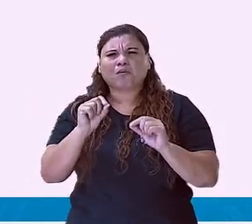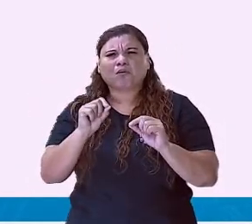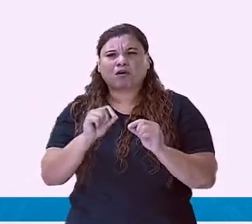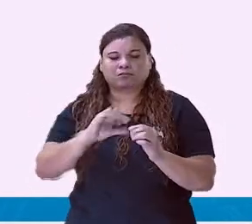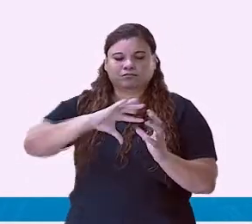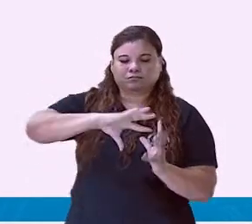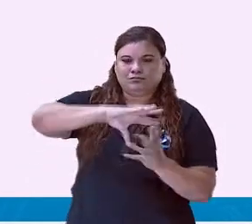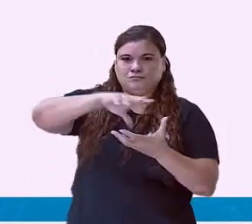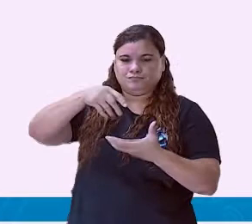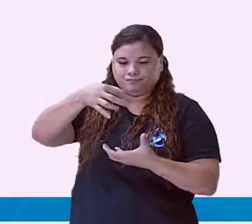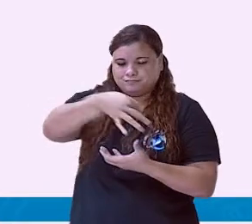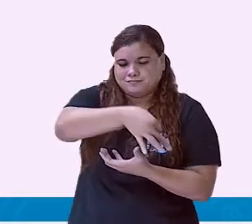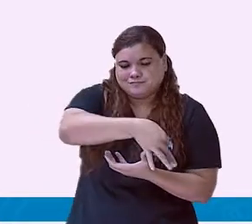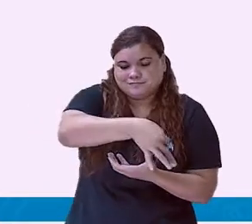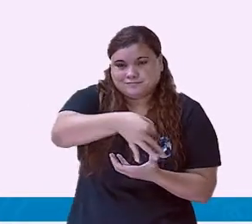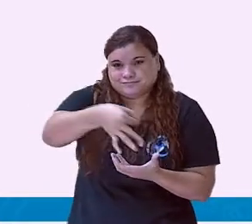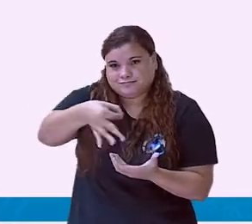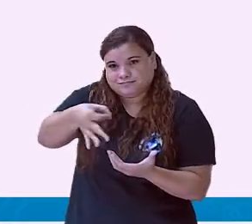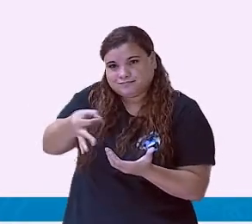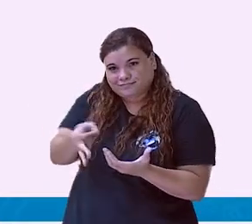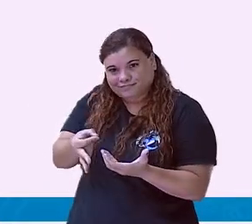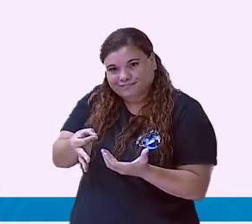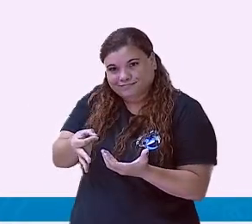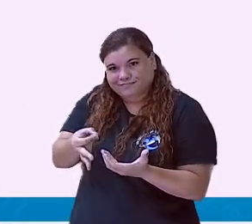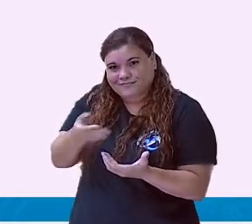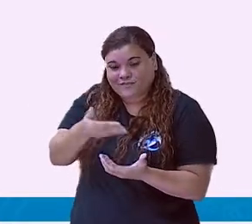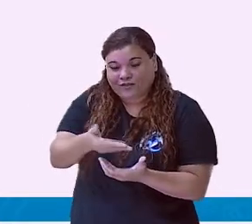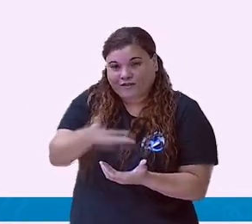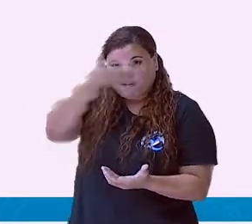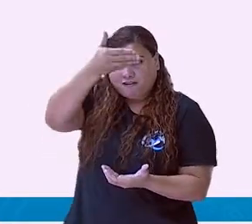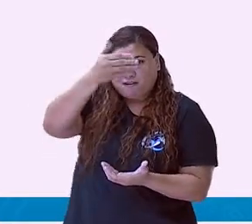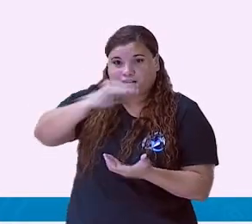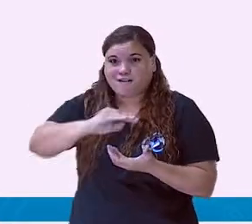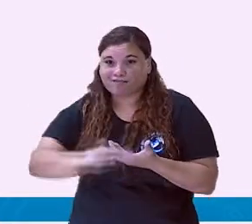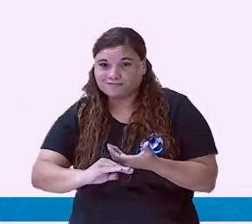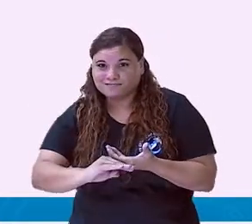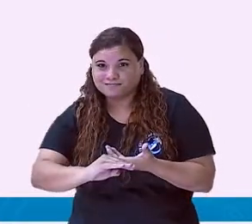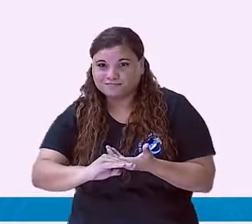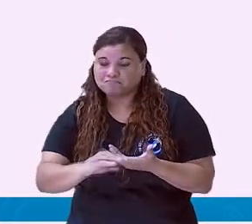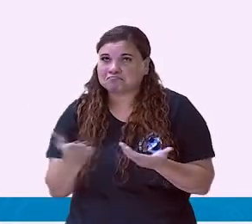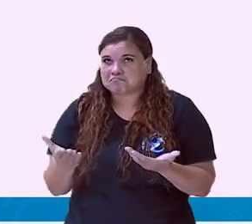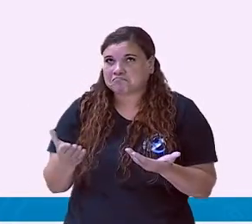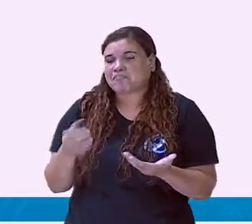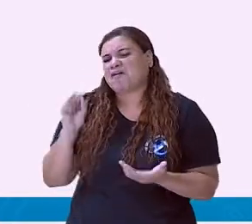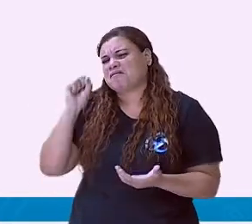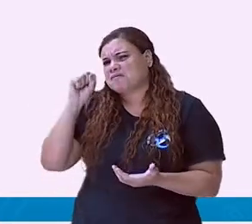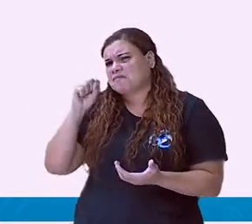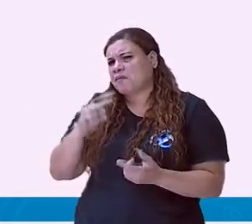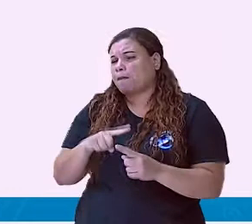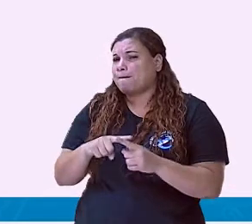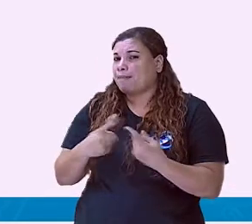do Equador. Mas a linha do Equador, ela está no centro aqui, ó.